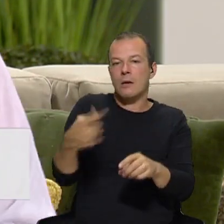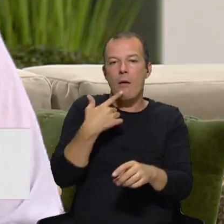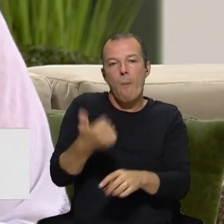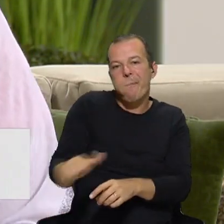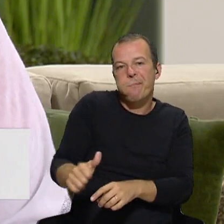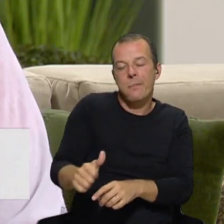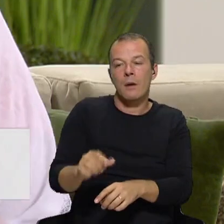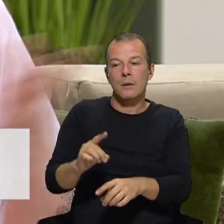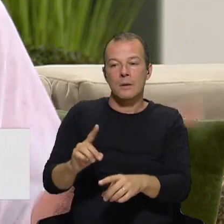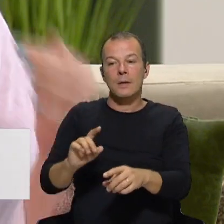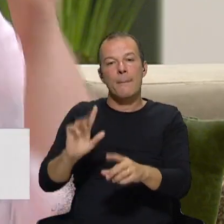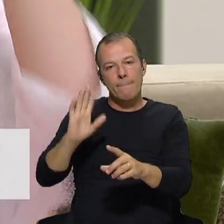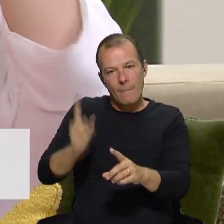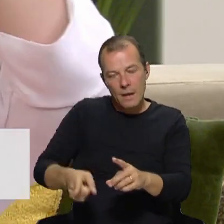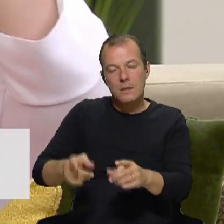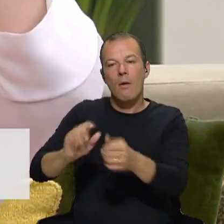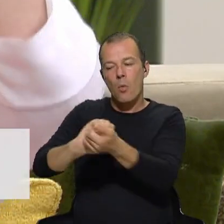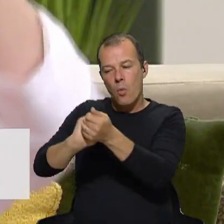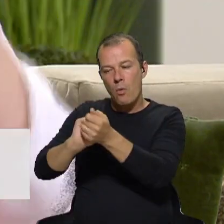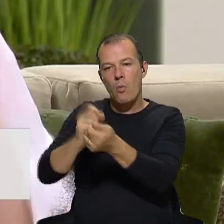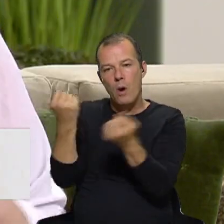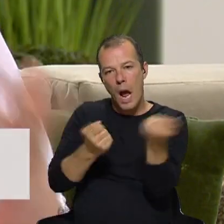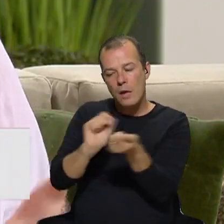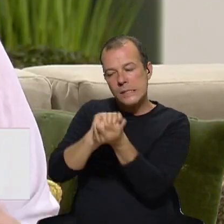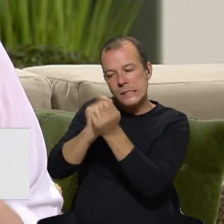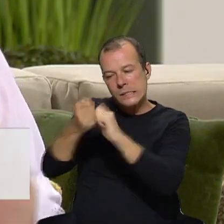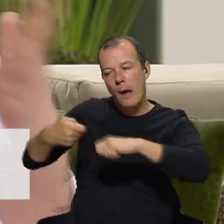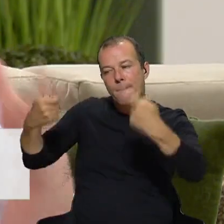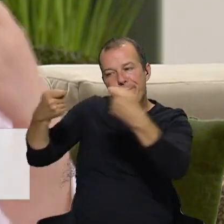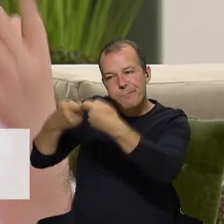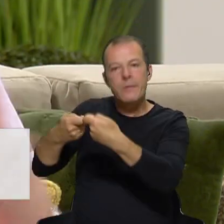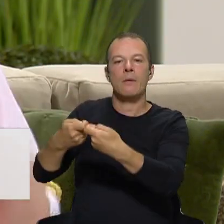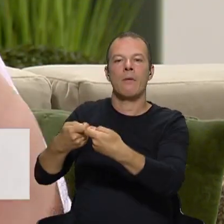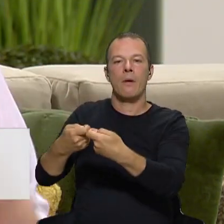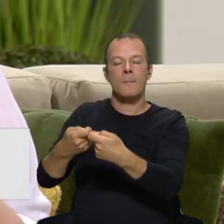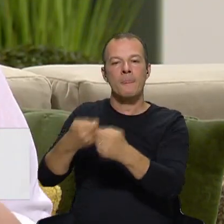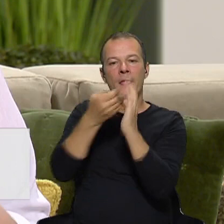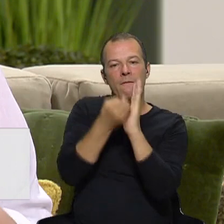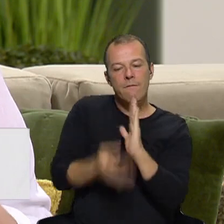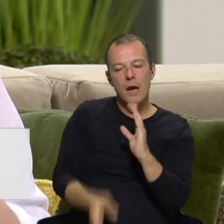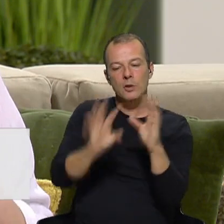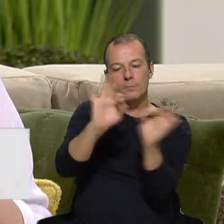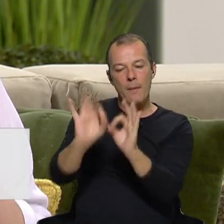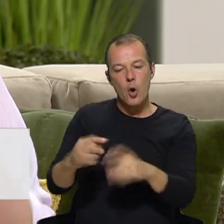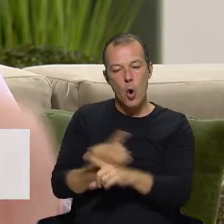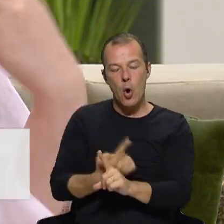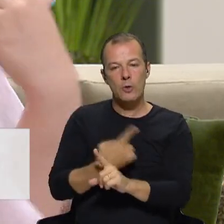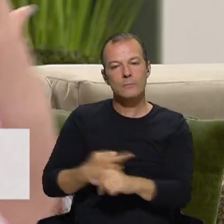Adaptado. Não, exatamente. Tem que ser um carro com todo um conjunto de preparação